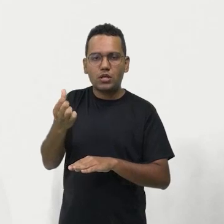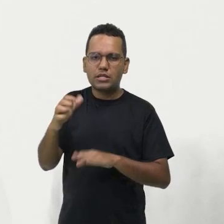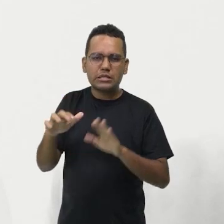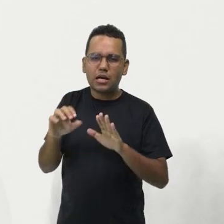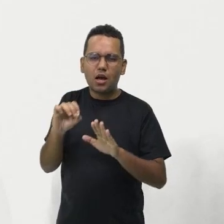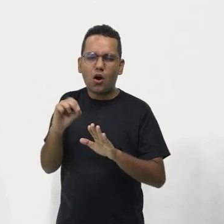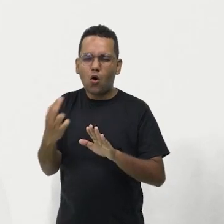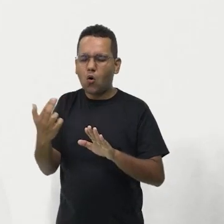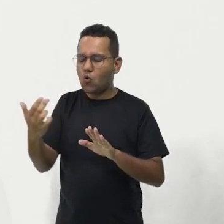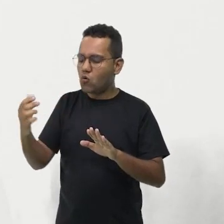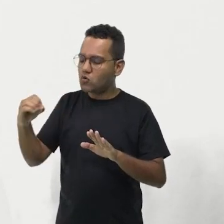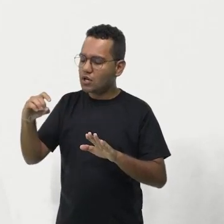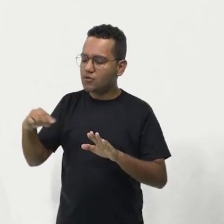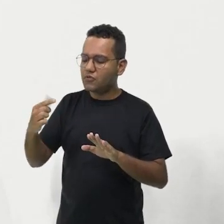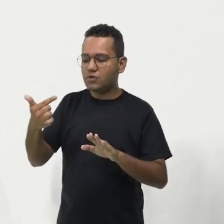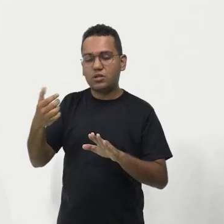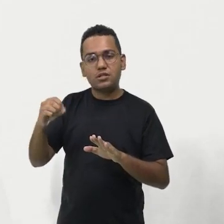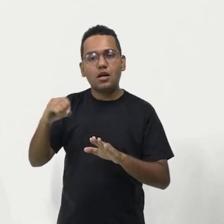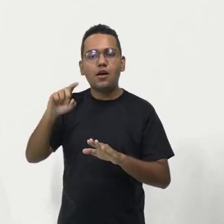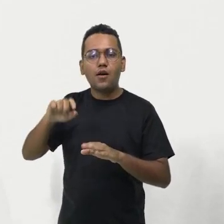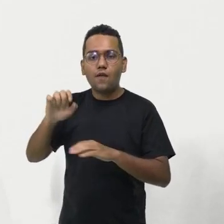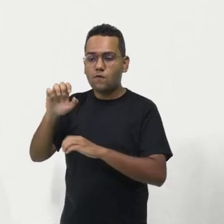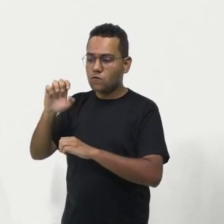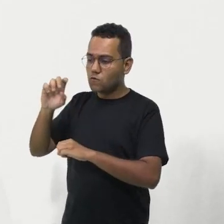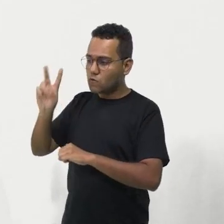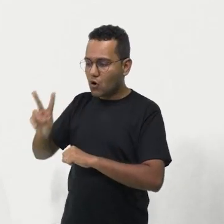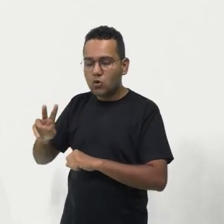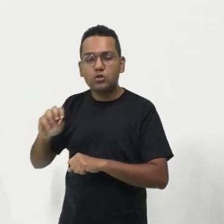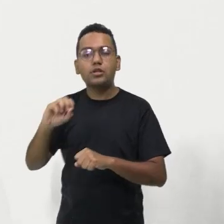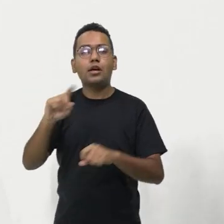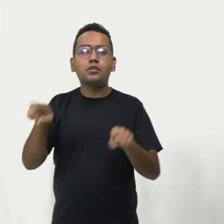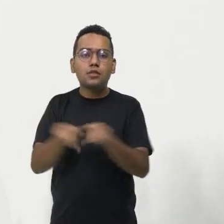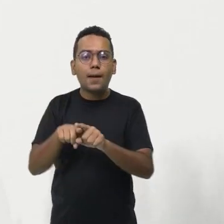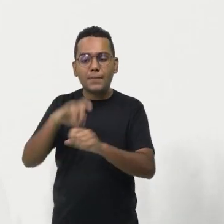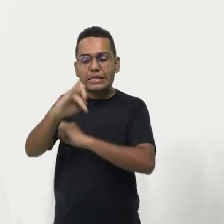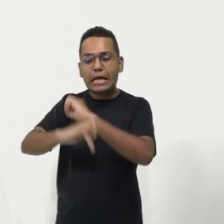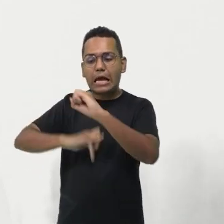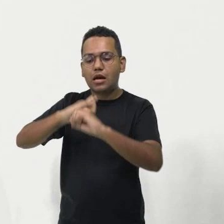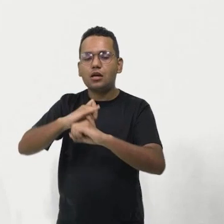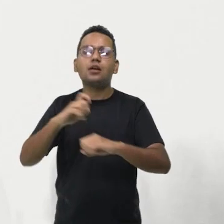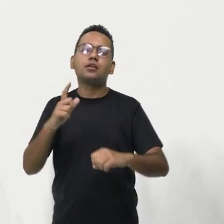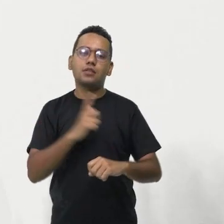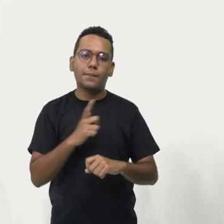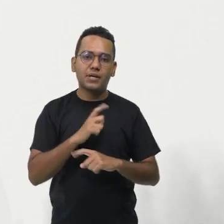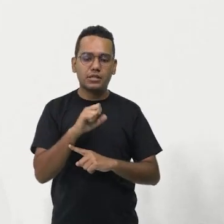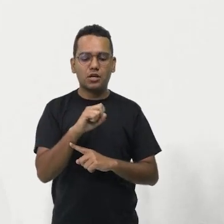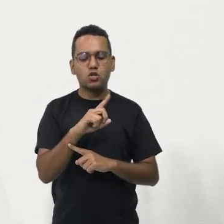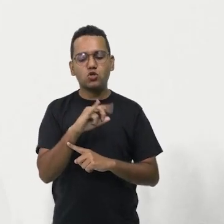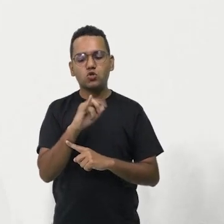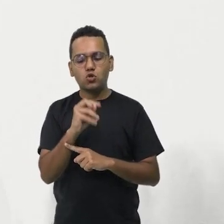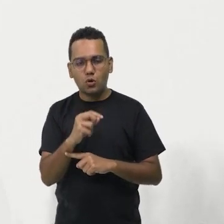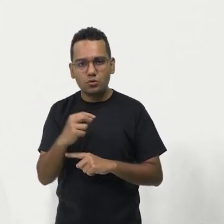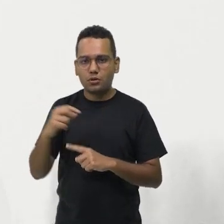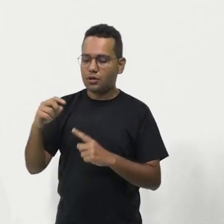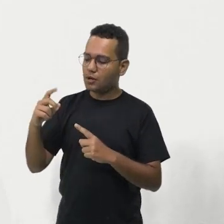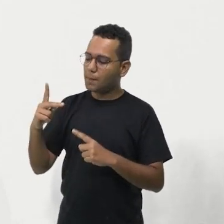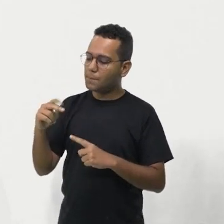da movimentação de íons. Que íons são esses? São partículas de sódio e